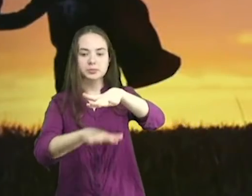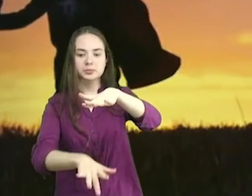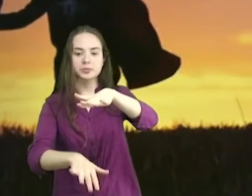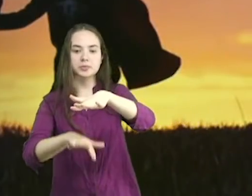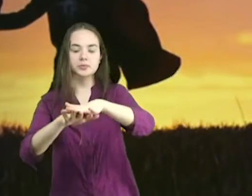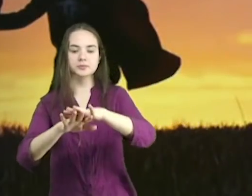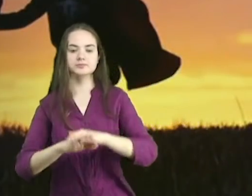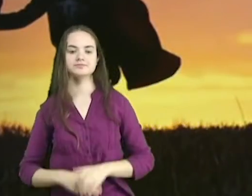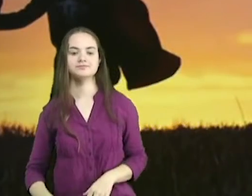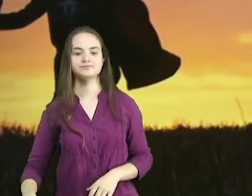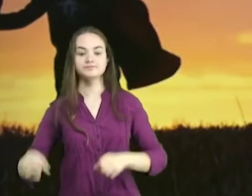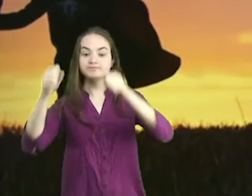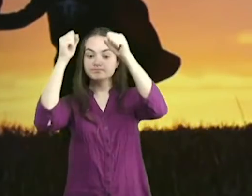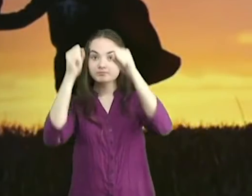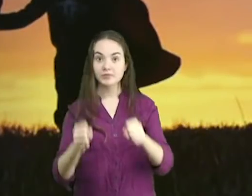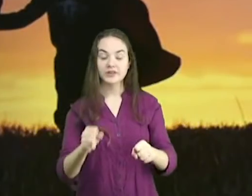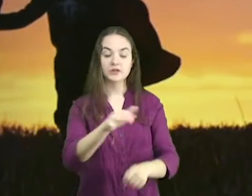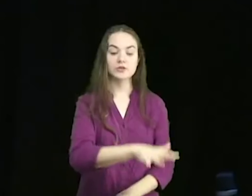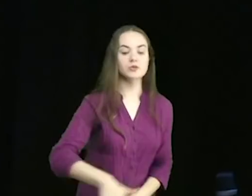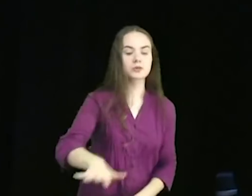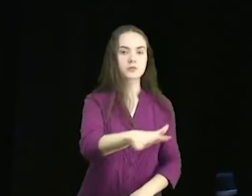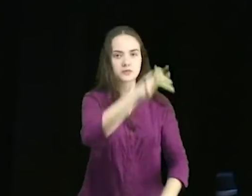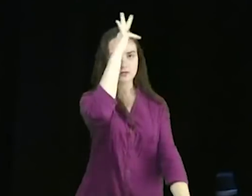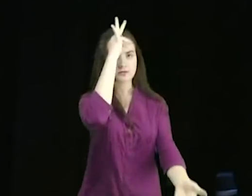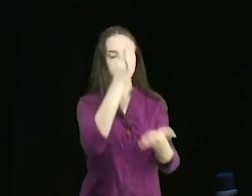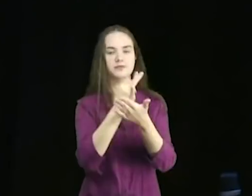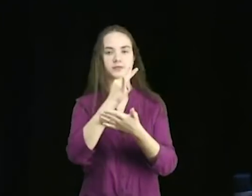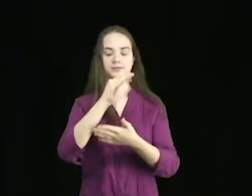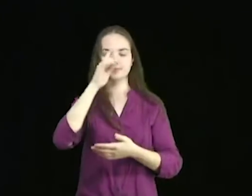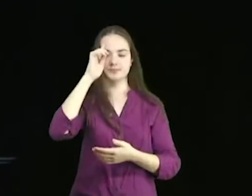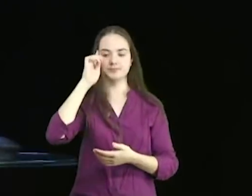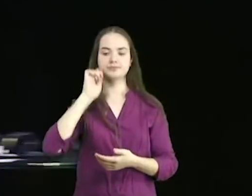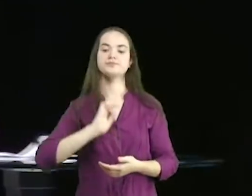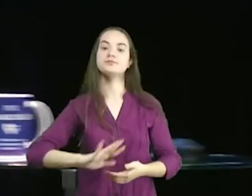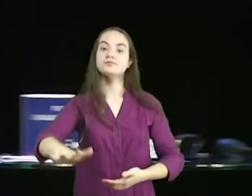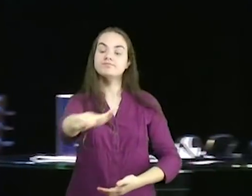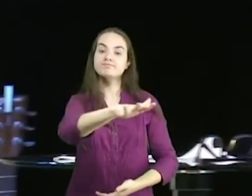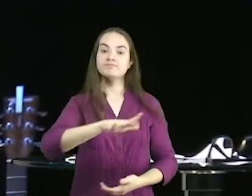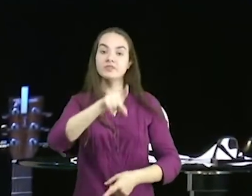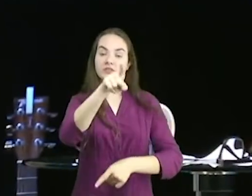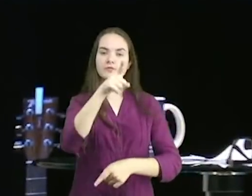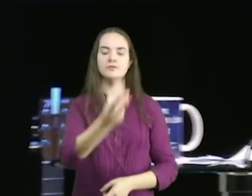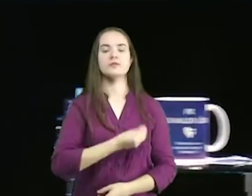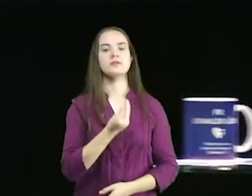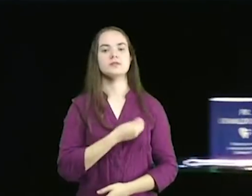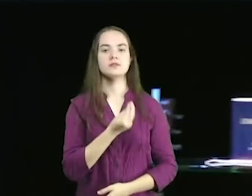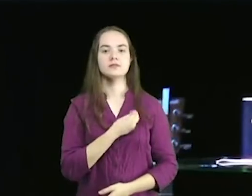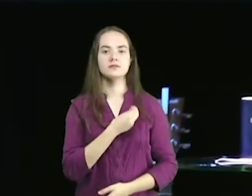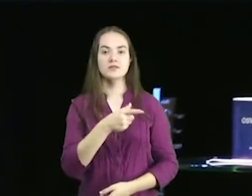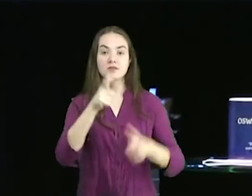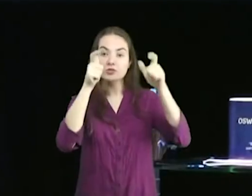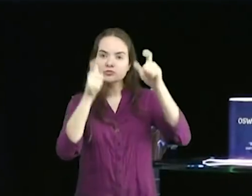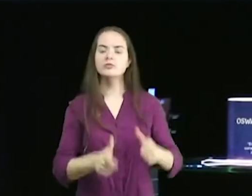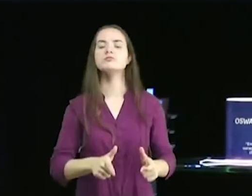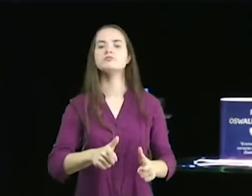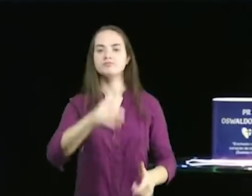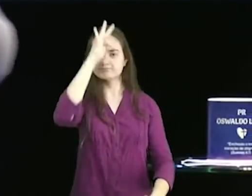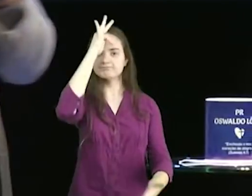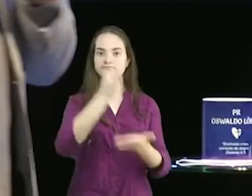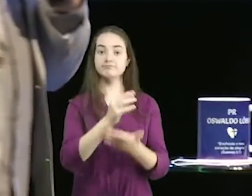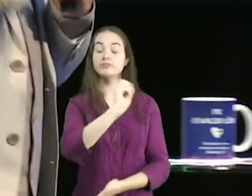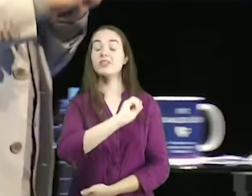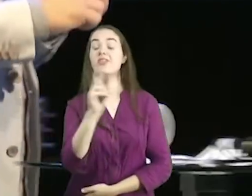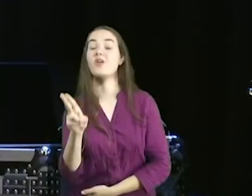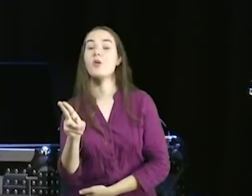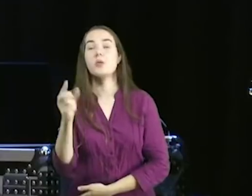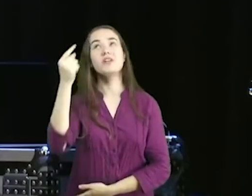O poderoso ambiente de fé. O ambiente que você vive, gente, é um ambiente de fé ou um